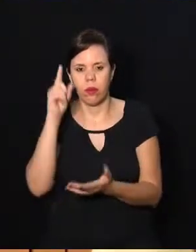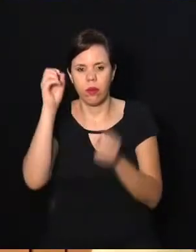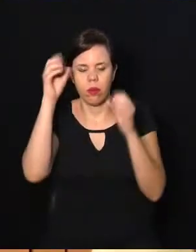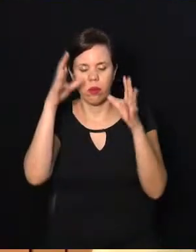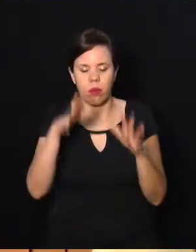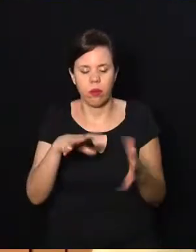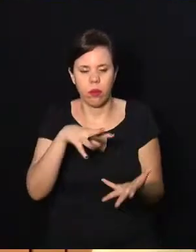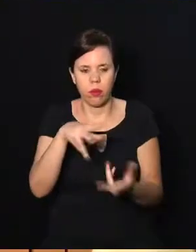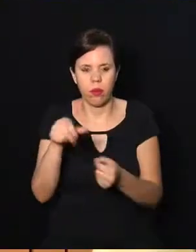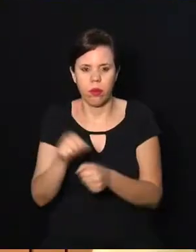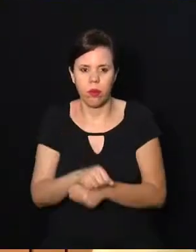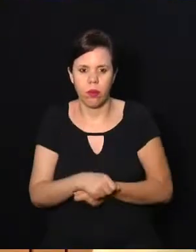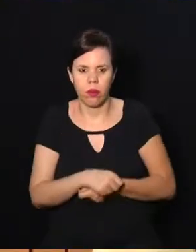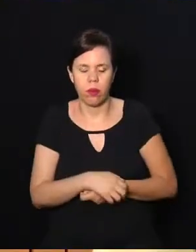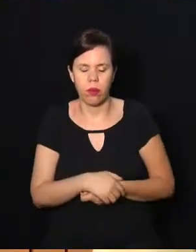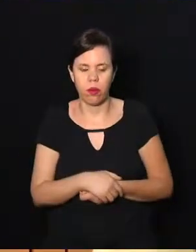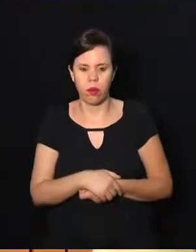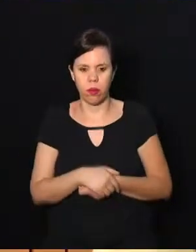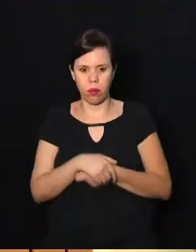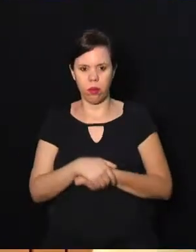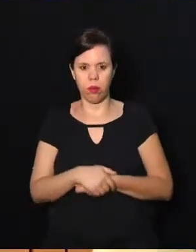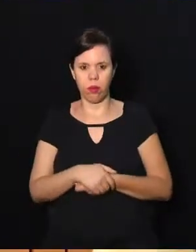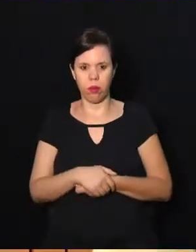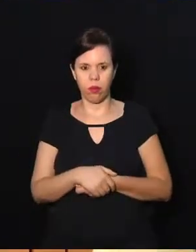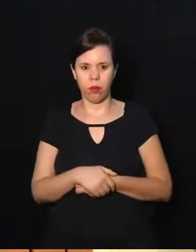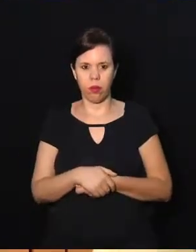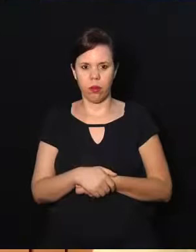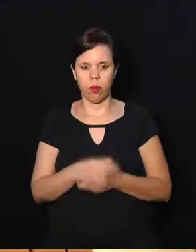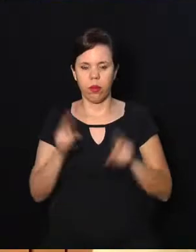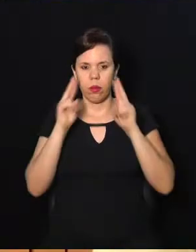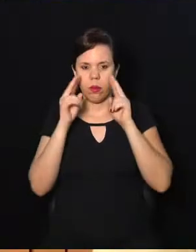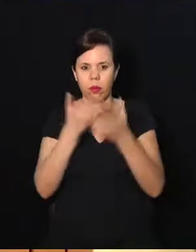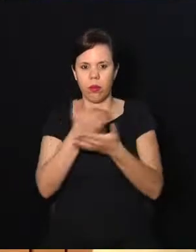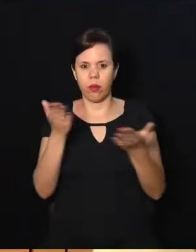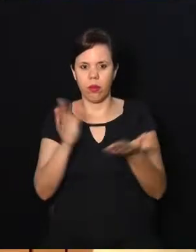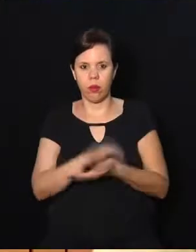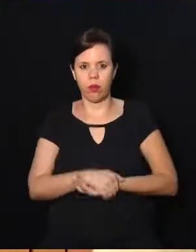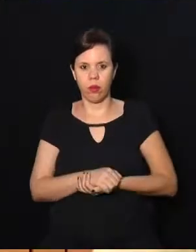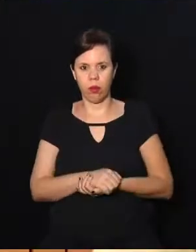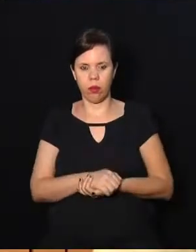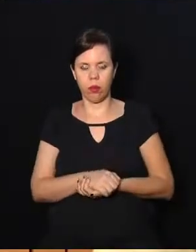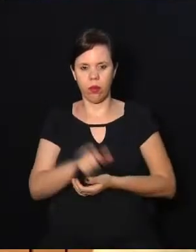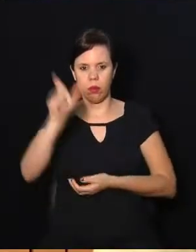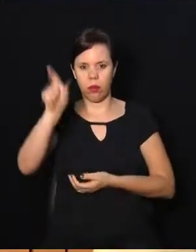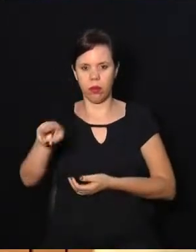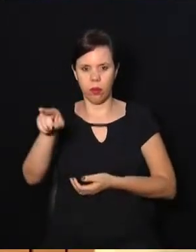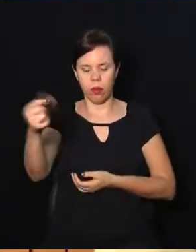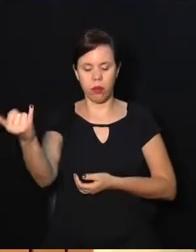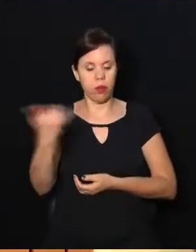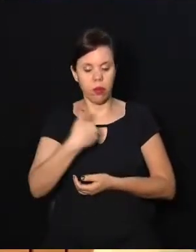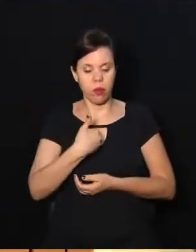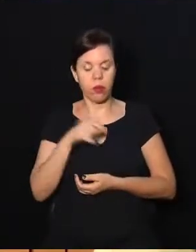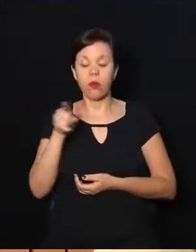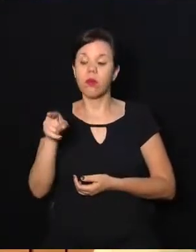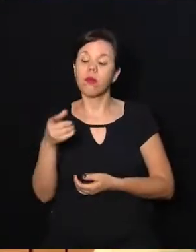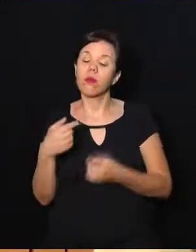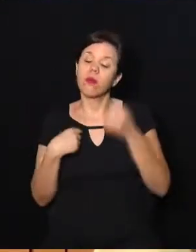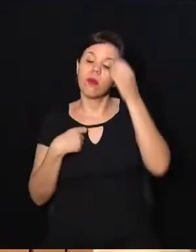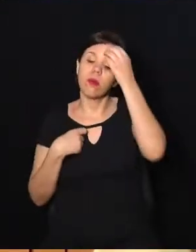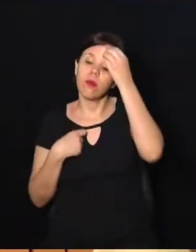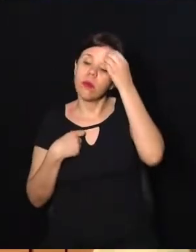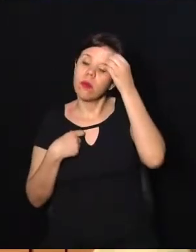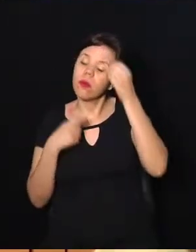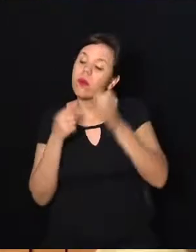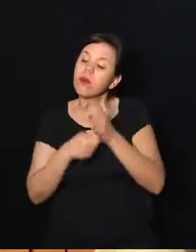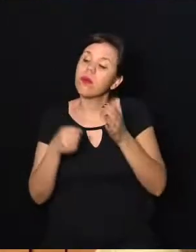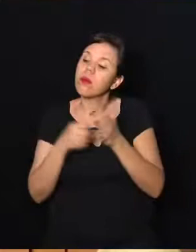mundo. Outro dia até quero dar um testemunho a vocês, uma pessoa que me disse, mas o senhor